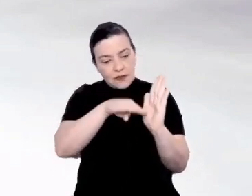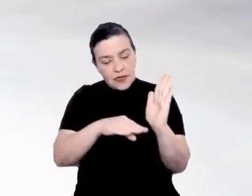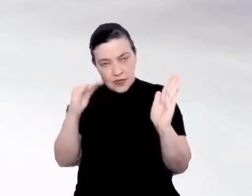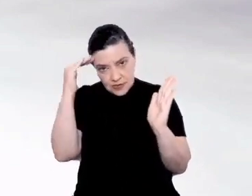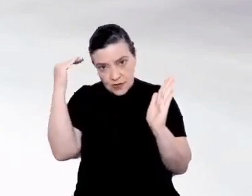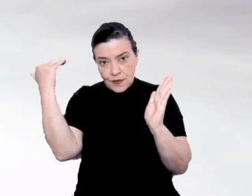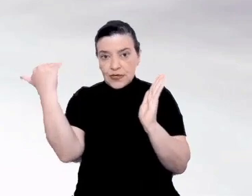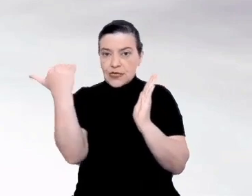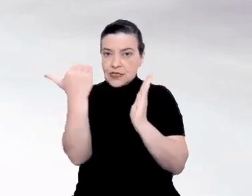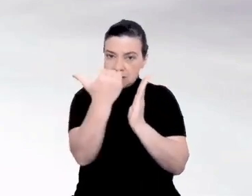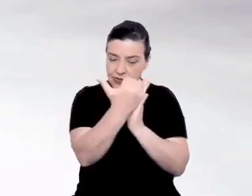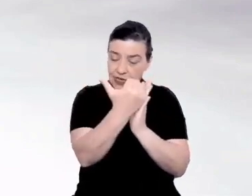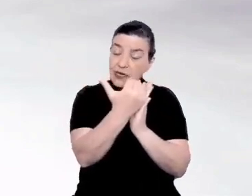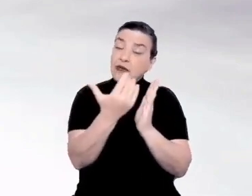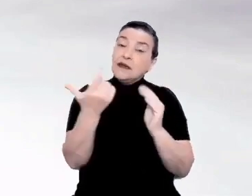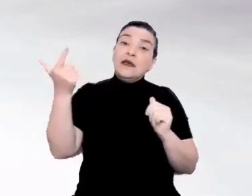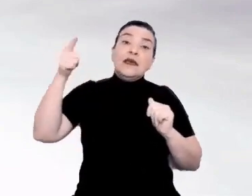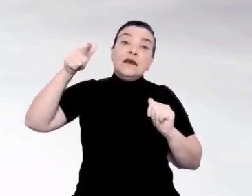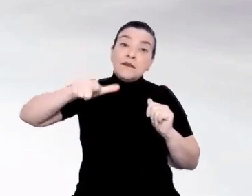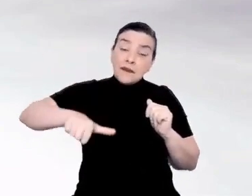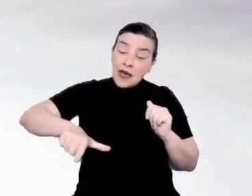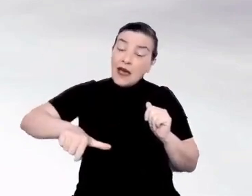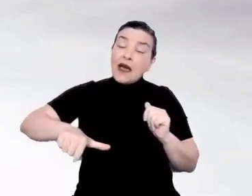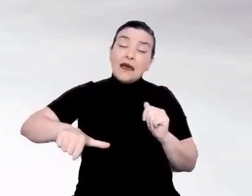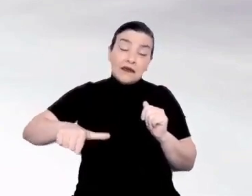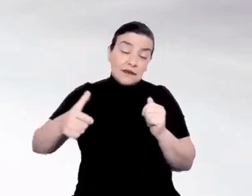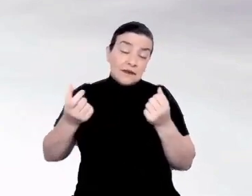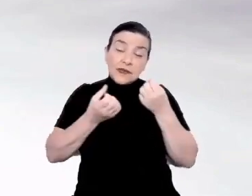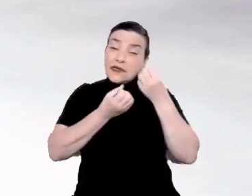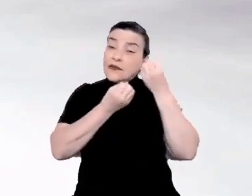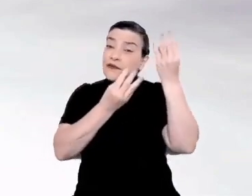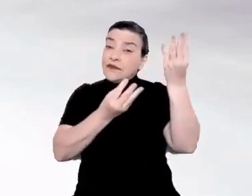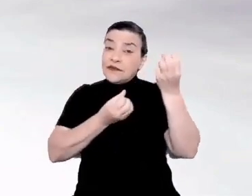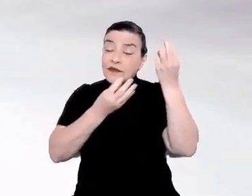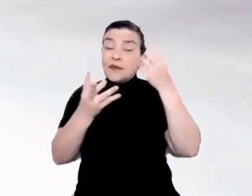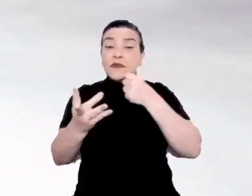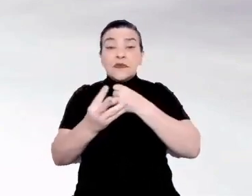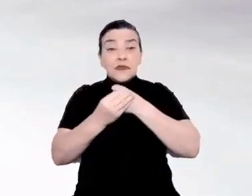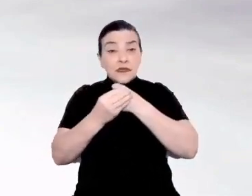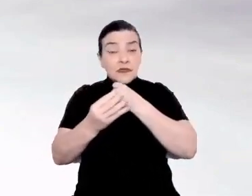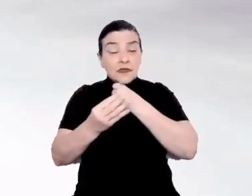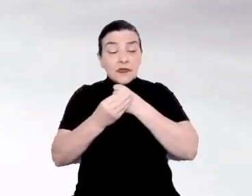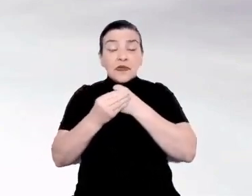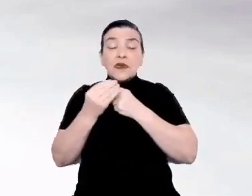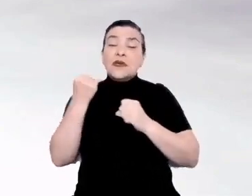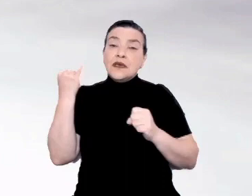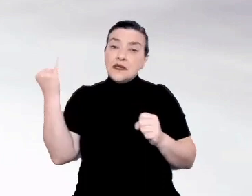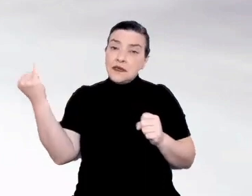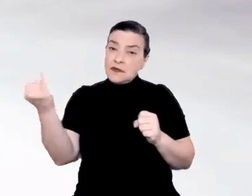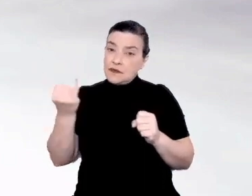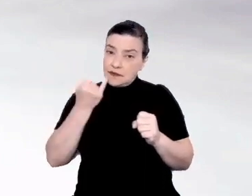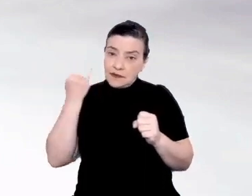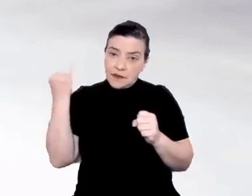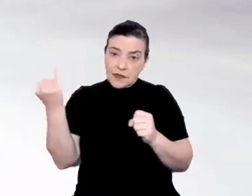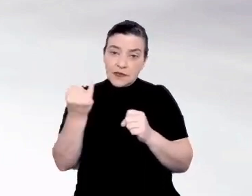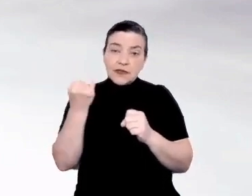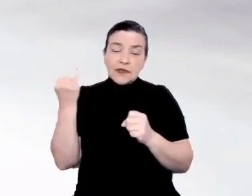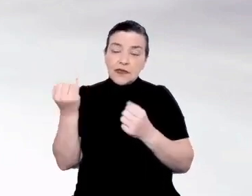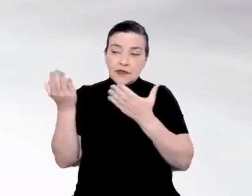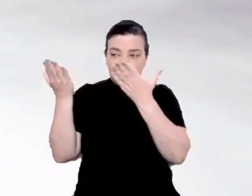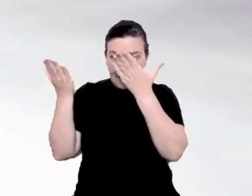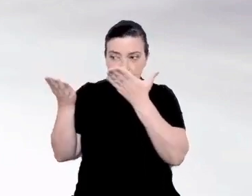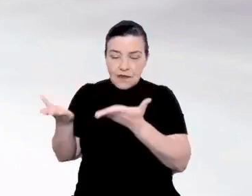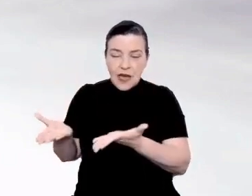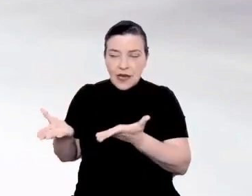diante. E, sem dúvida nenhuma, a obtenção de dados, a obtenção de informações que são fundamentais